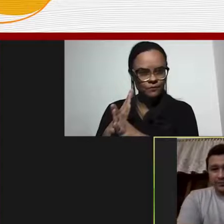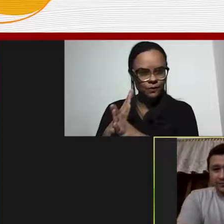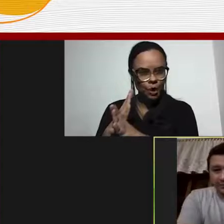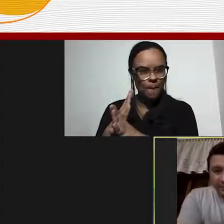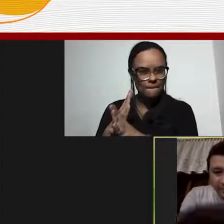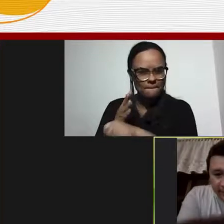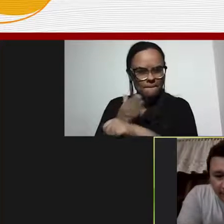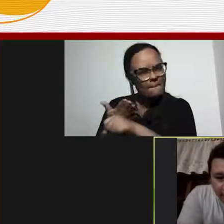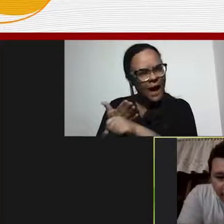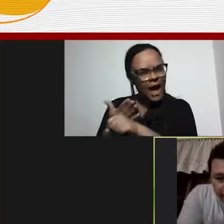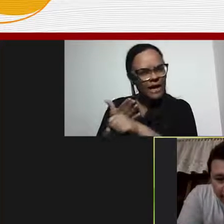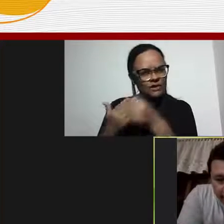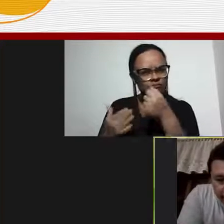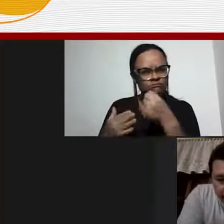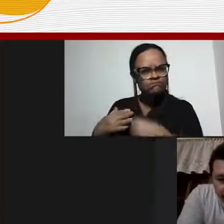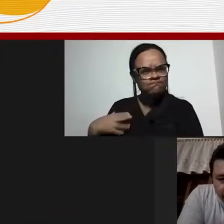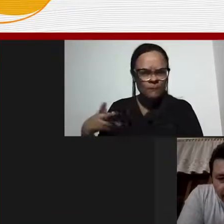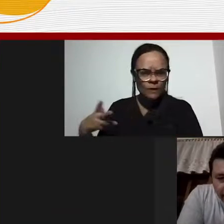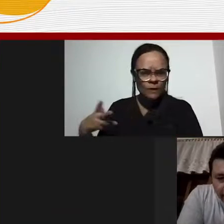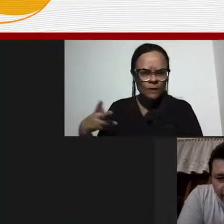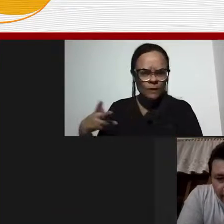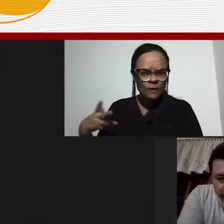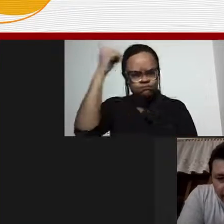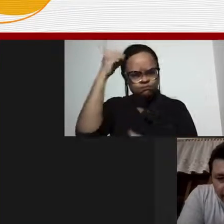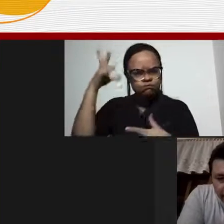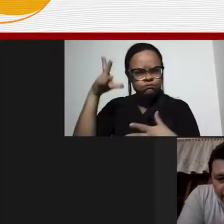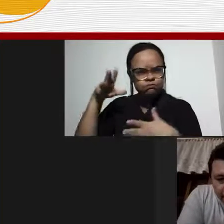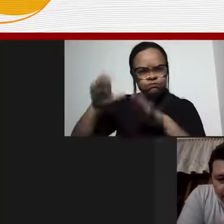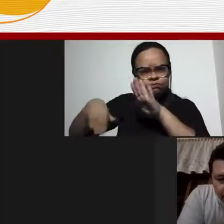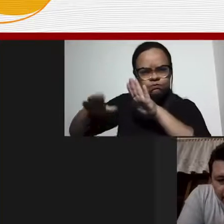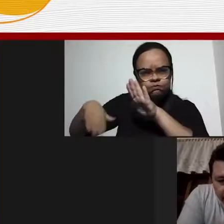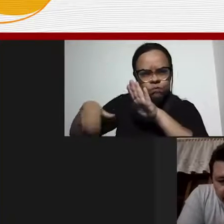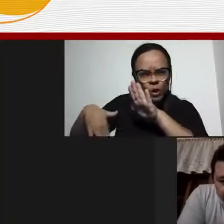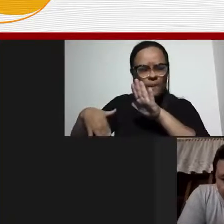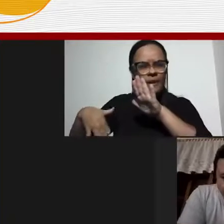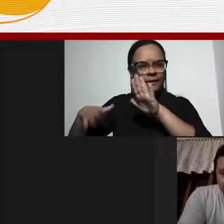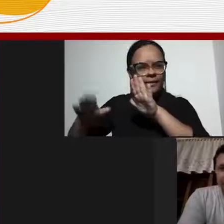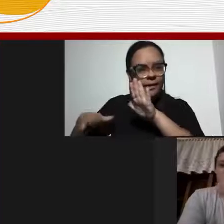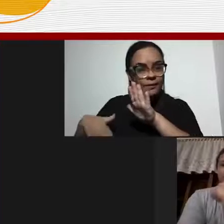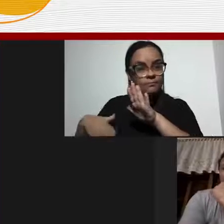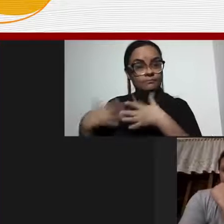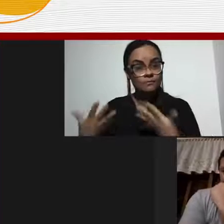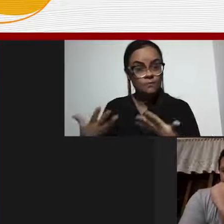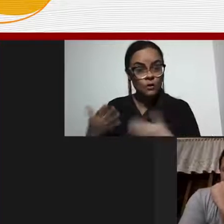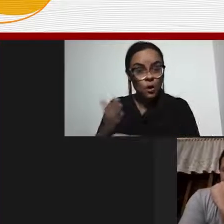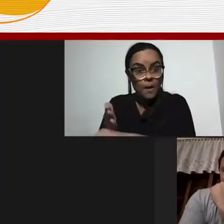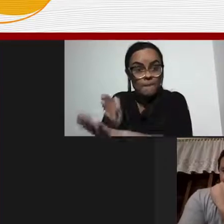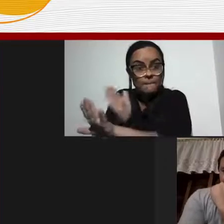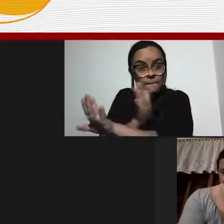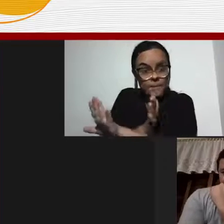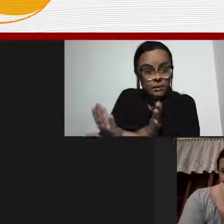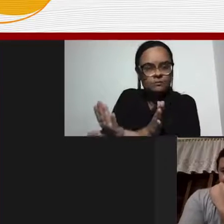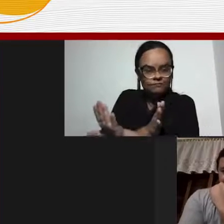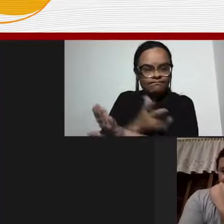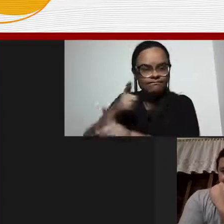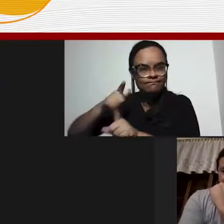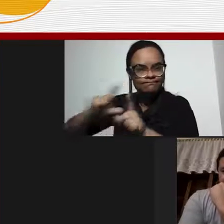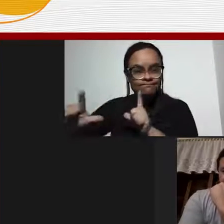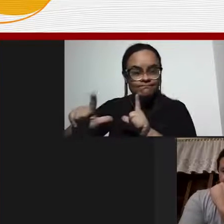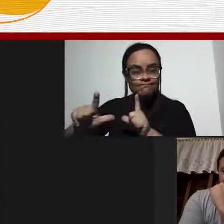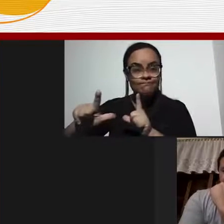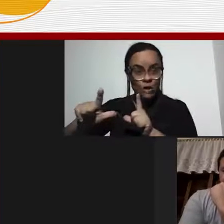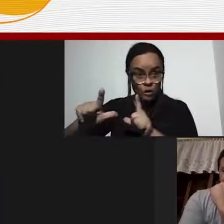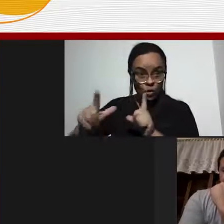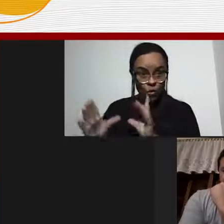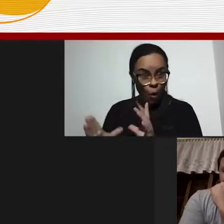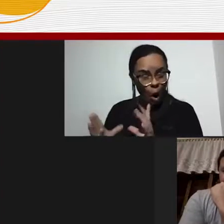nadar. Mas entre você descobrir a sua vocação para nadar e você conseguir chegar onde